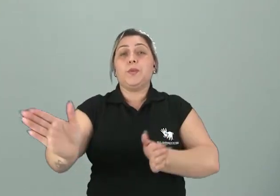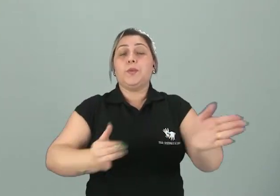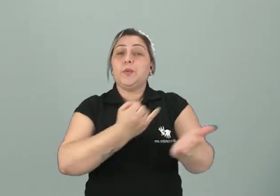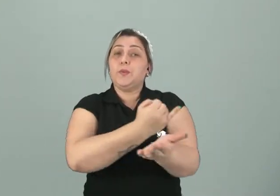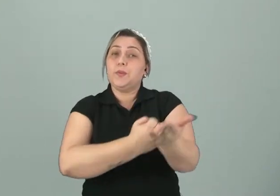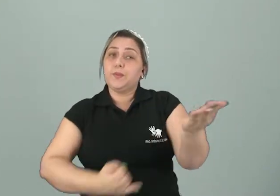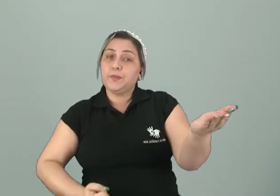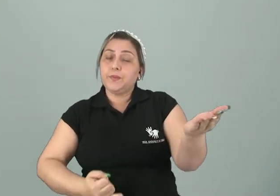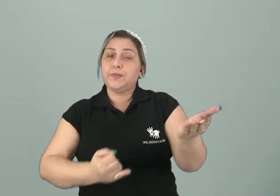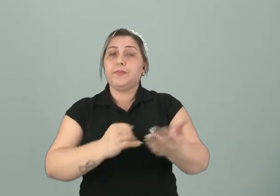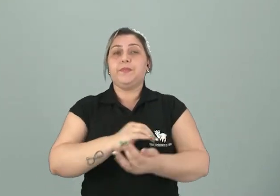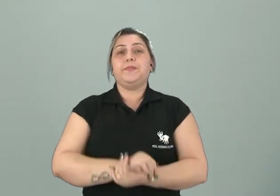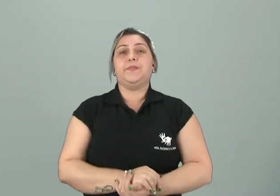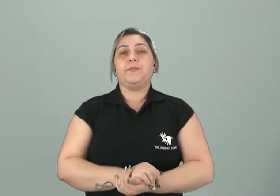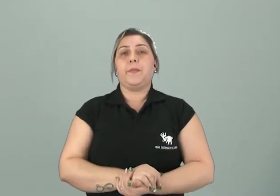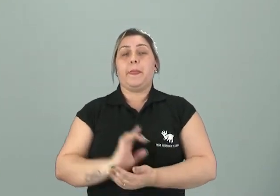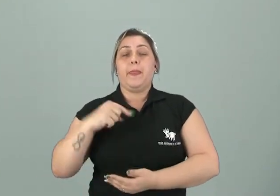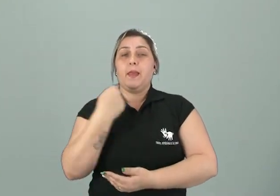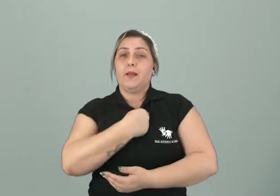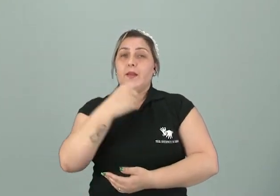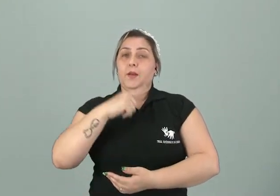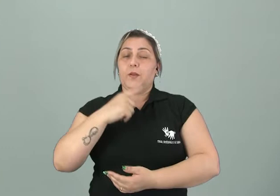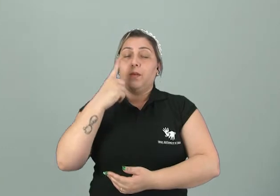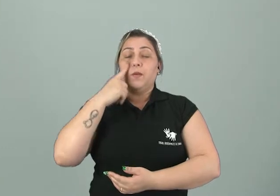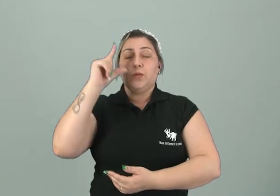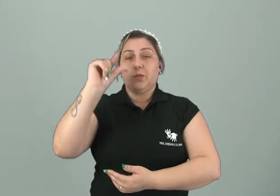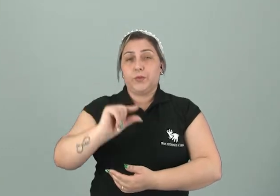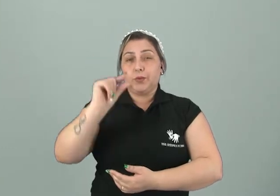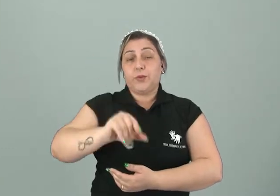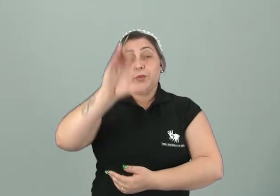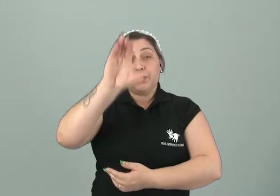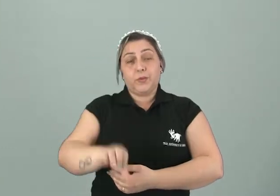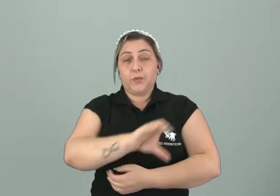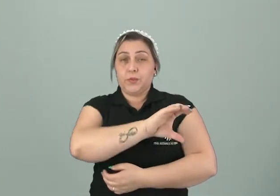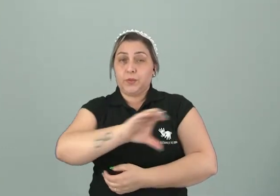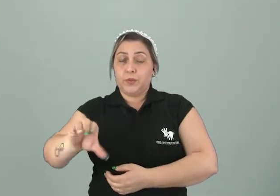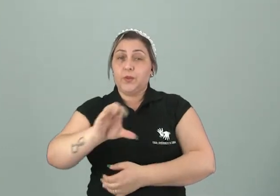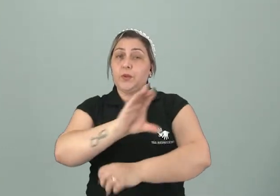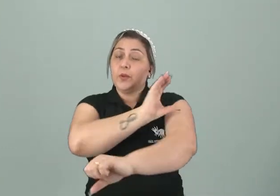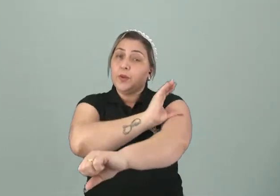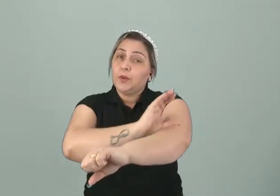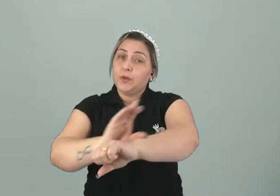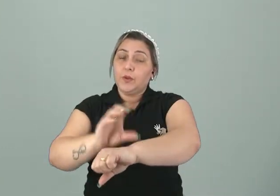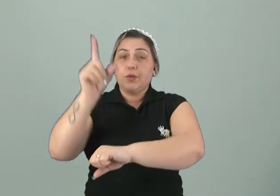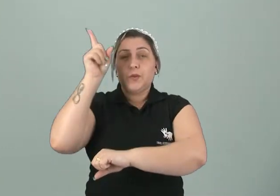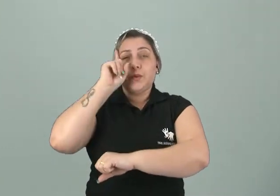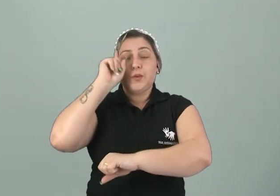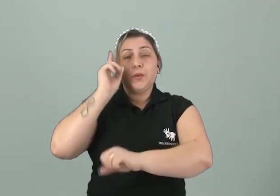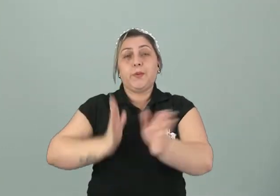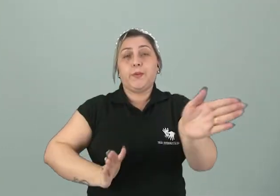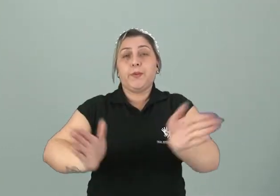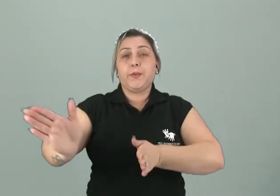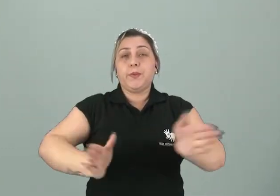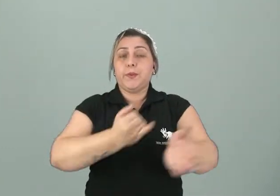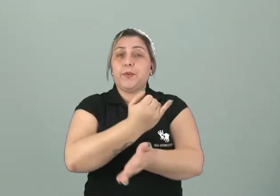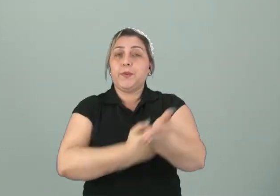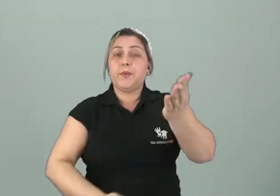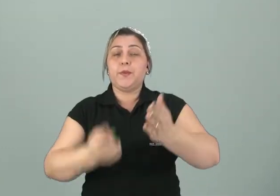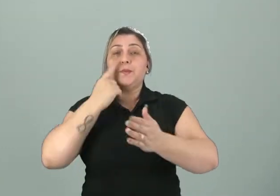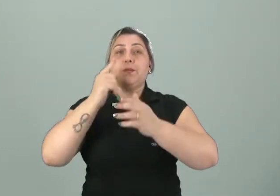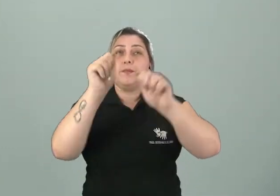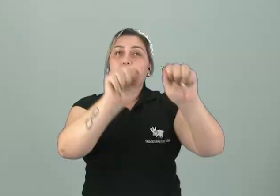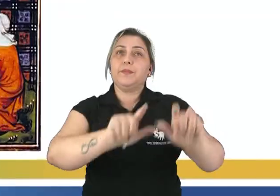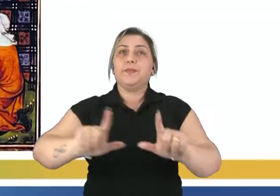chamada cultura medieval. Então a gente vai ver um pouquinho do cristianismo e da cultura e cotidiano medieval. Observem aí no